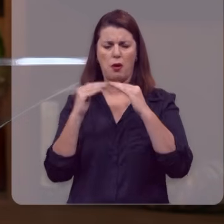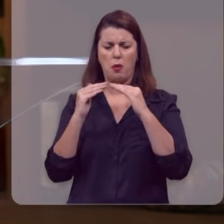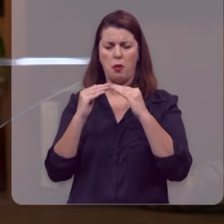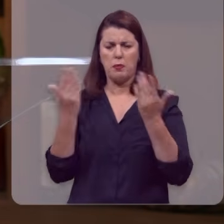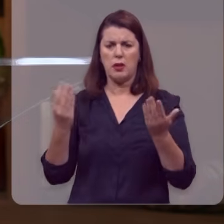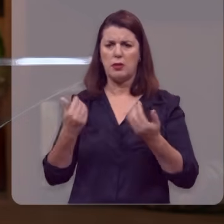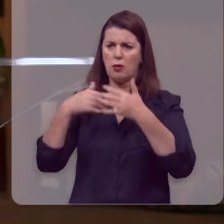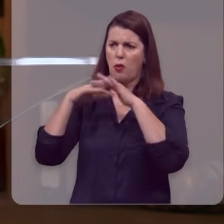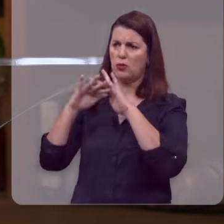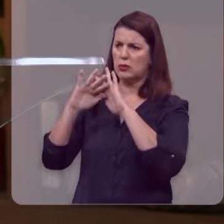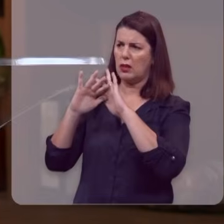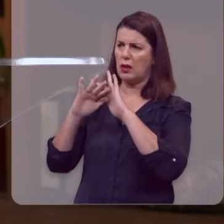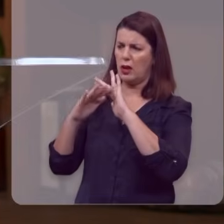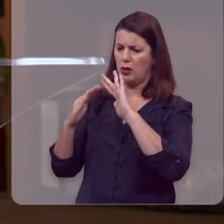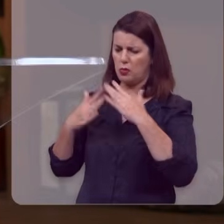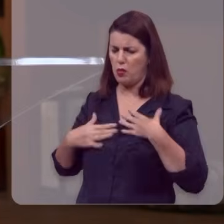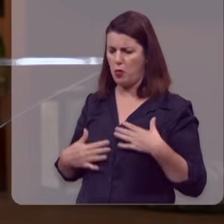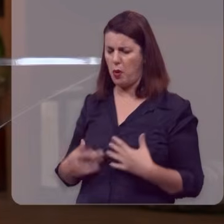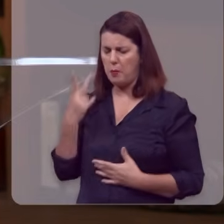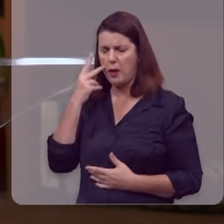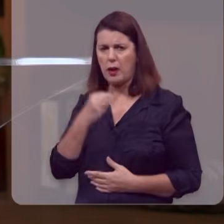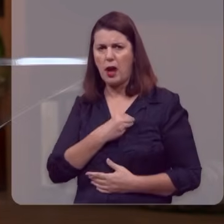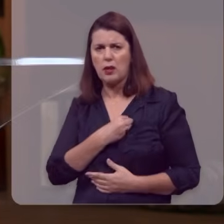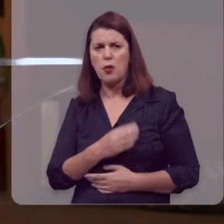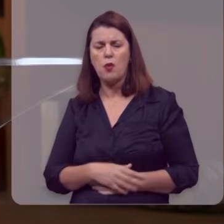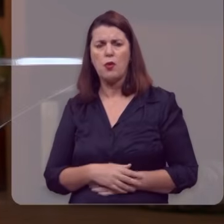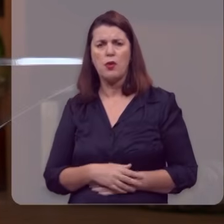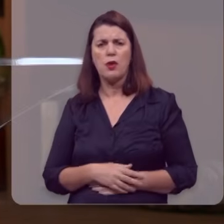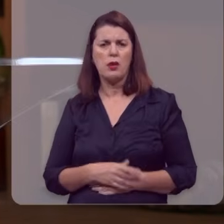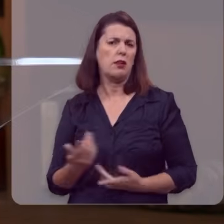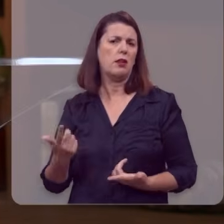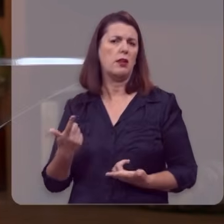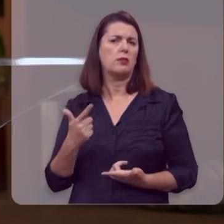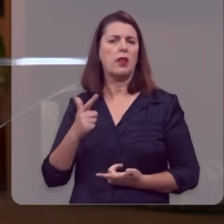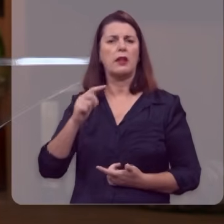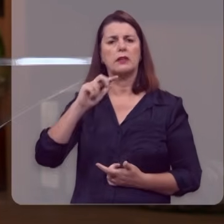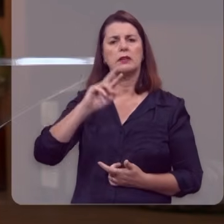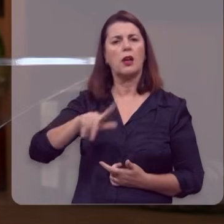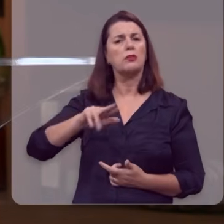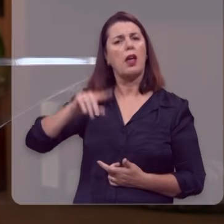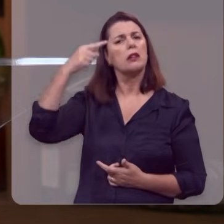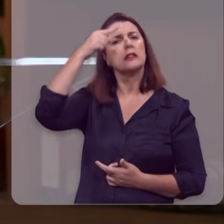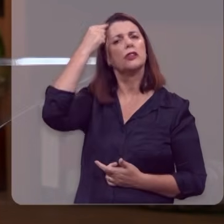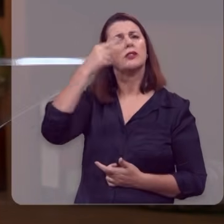que nós consagramos o nosso corpo ao pecado e não à santificação.